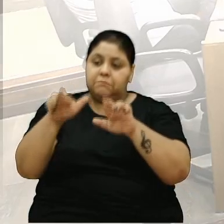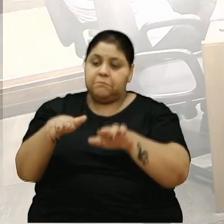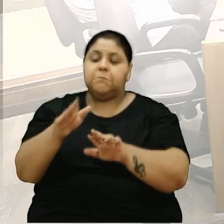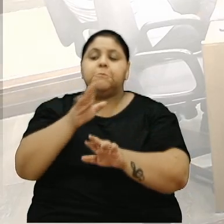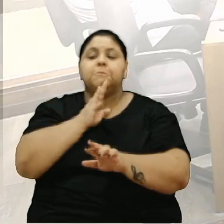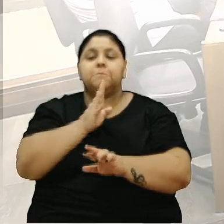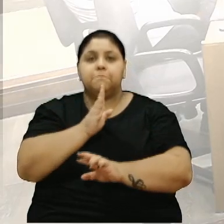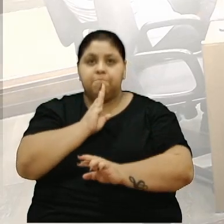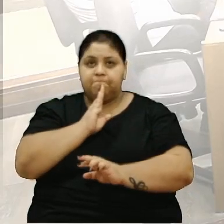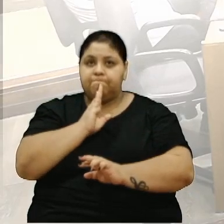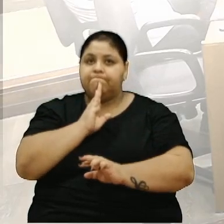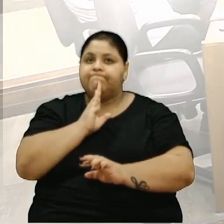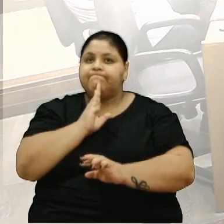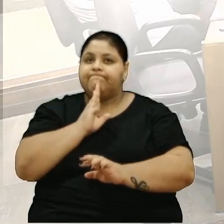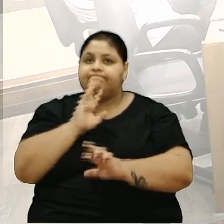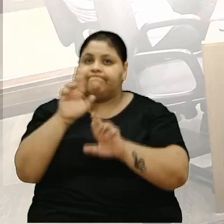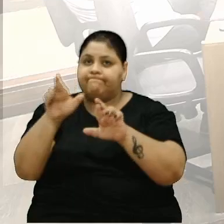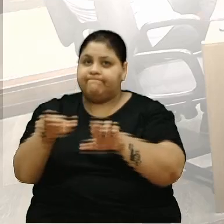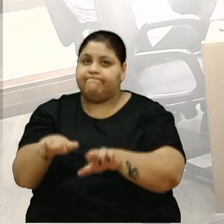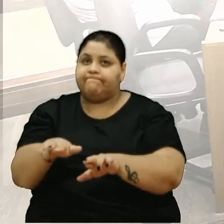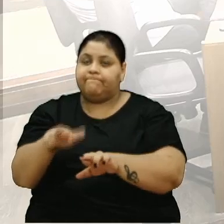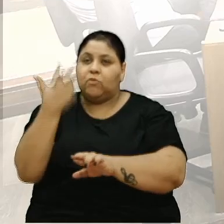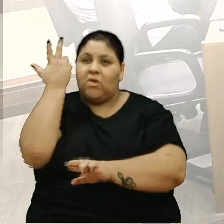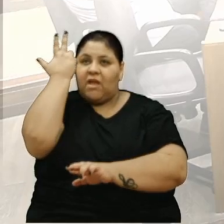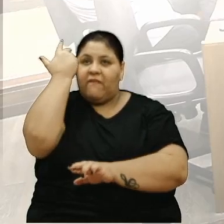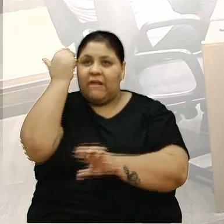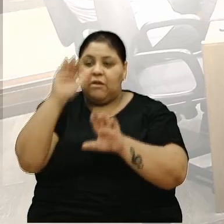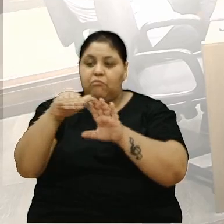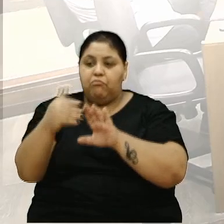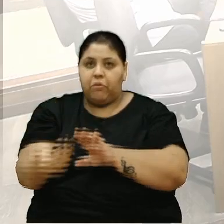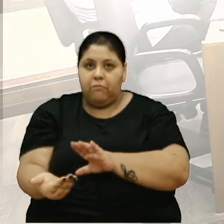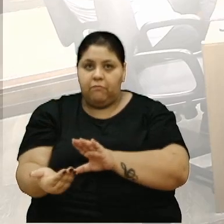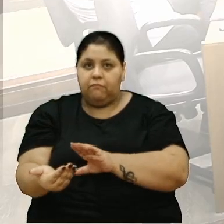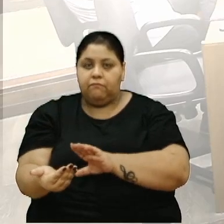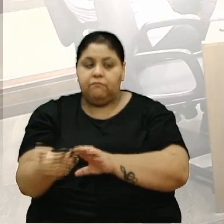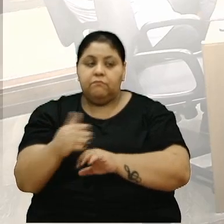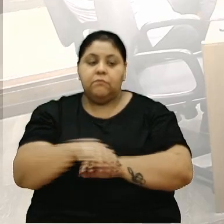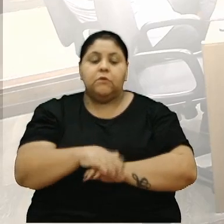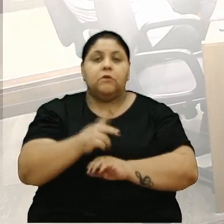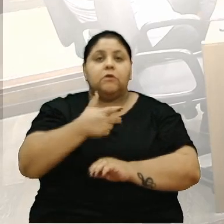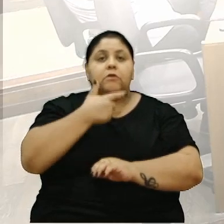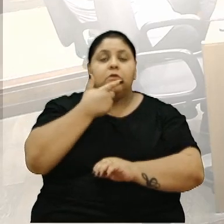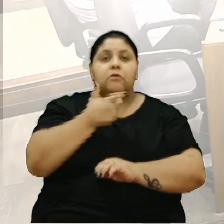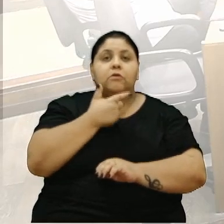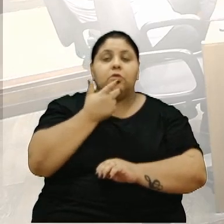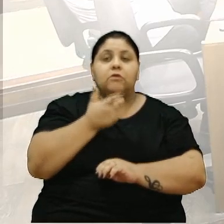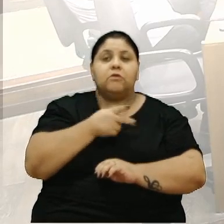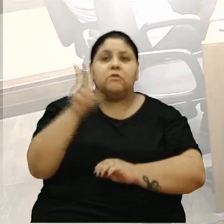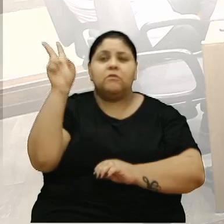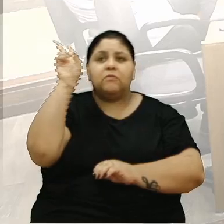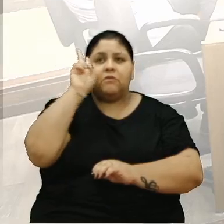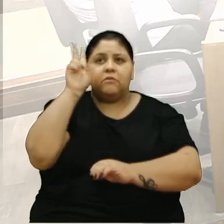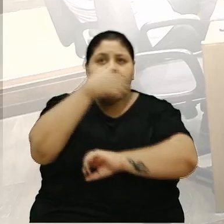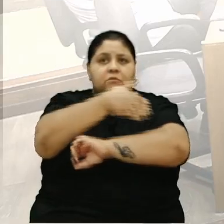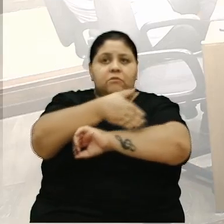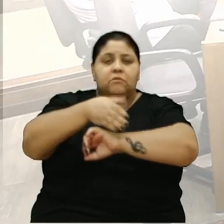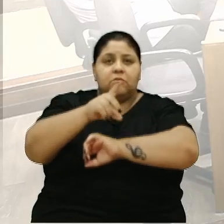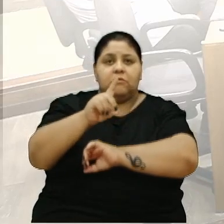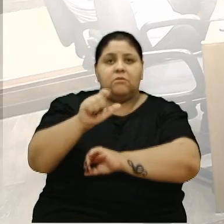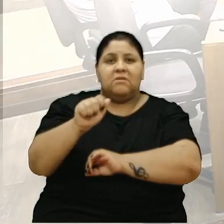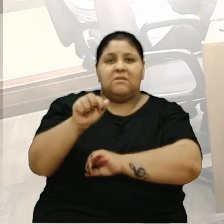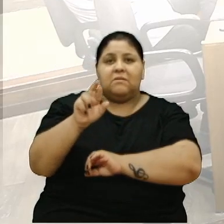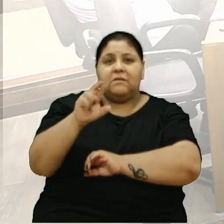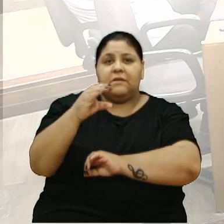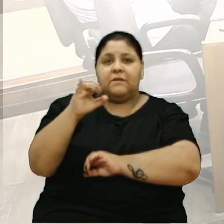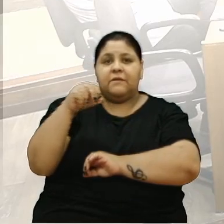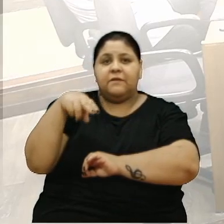ali essa localidade, ali onde o cavalinho caiu. E aí eu trouxe que o senhor lembrou muito bem da Rua Darcy Narciso de Oliveira, que